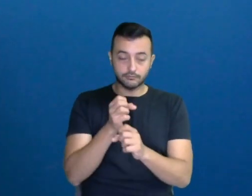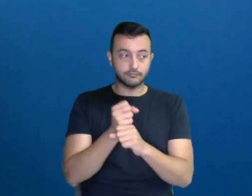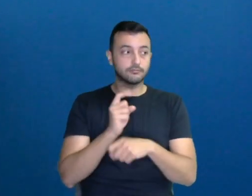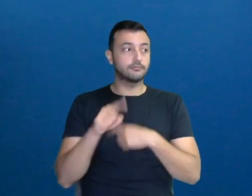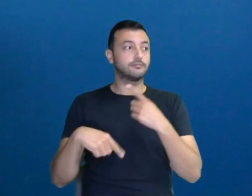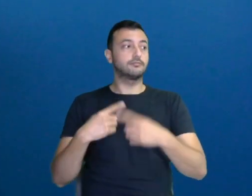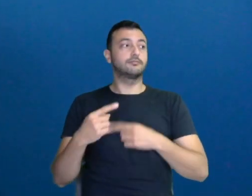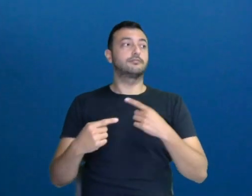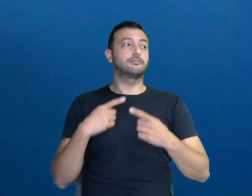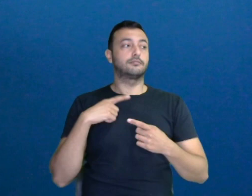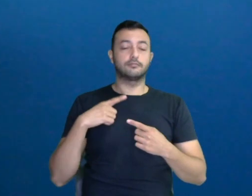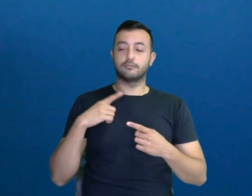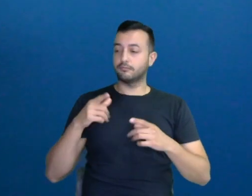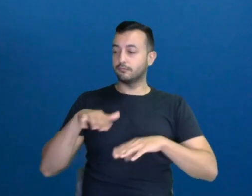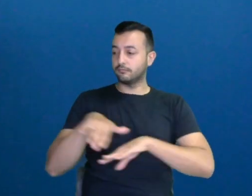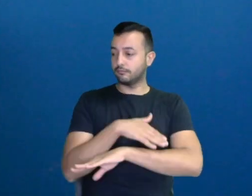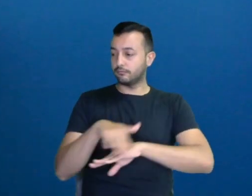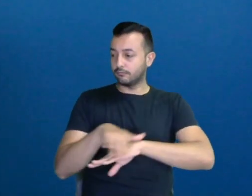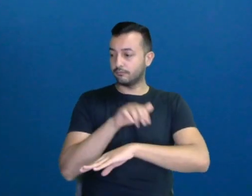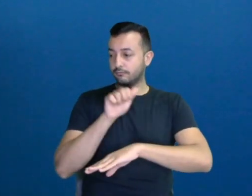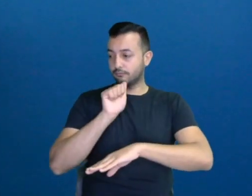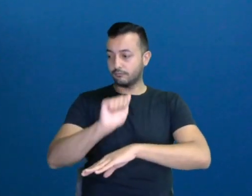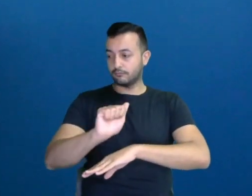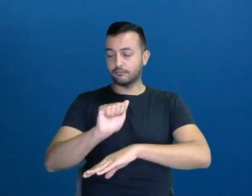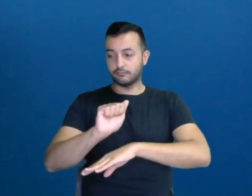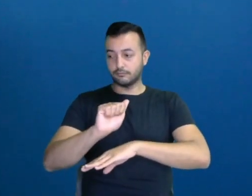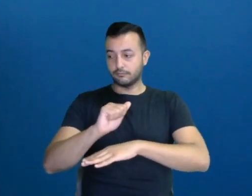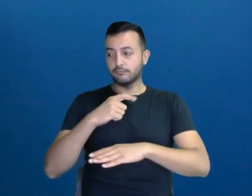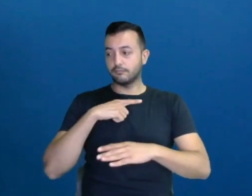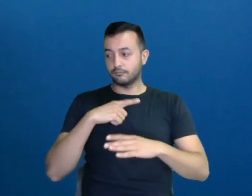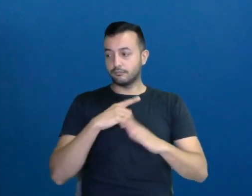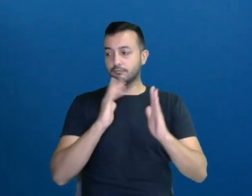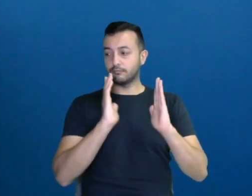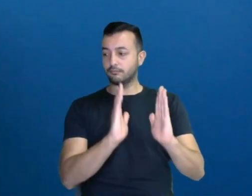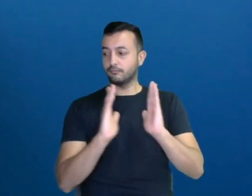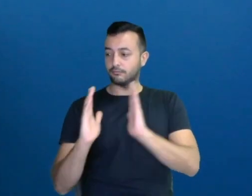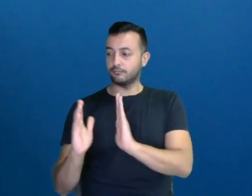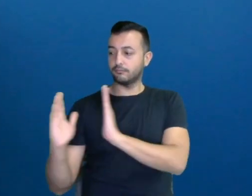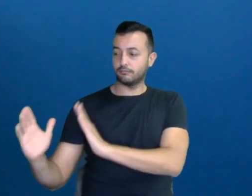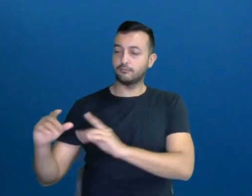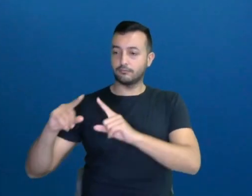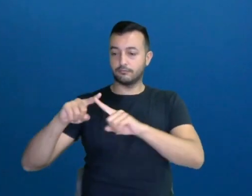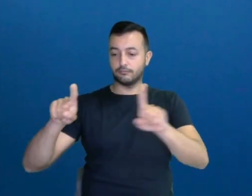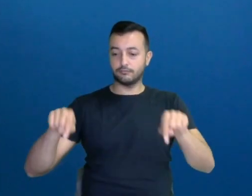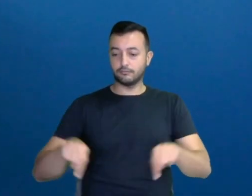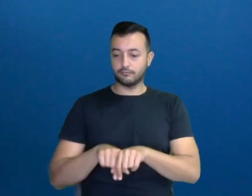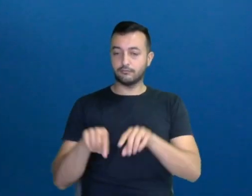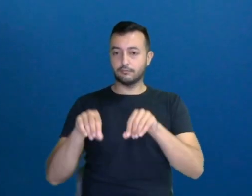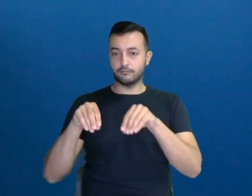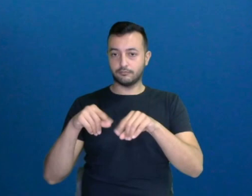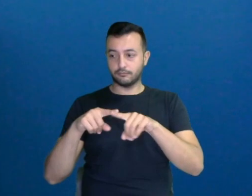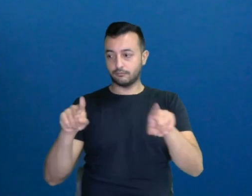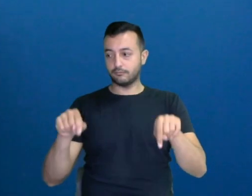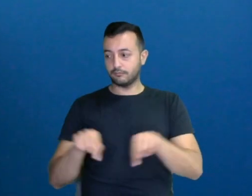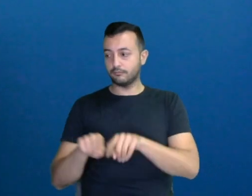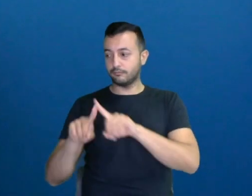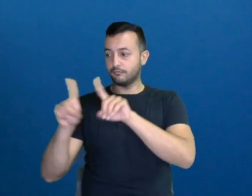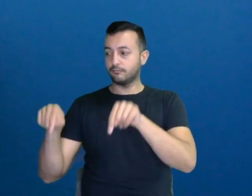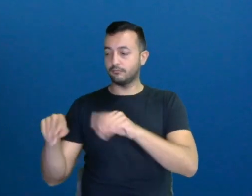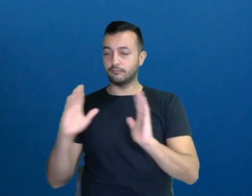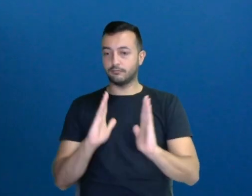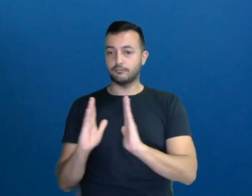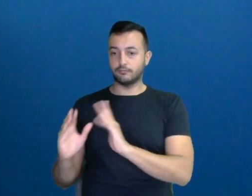Tá aqui a rua A. Então, nós temos 3 lotes de terreno. Olha aqui as divisões. São 3